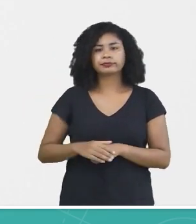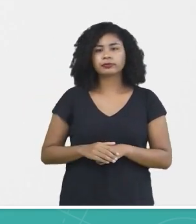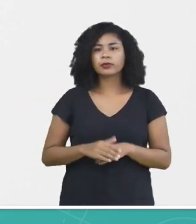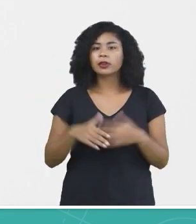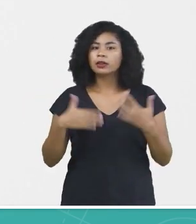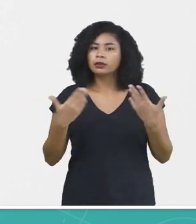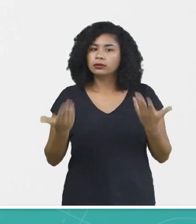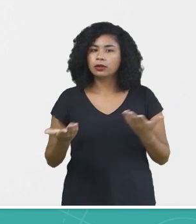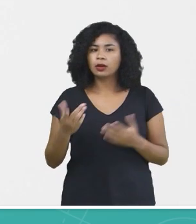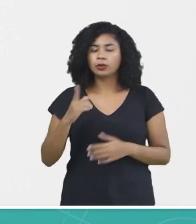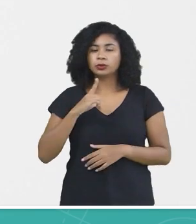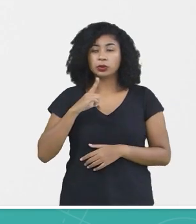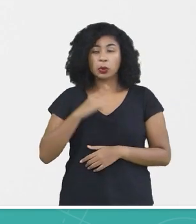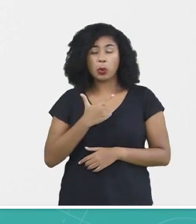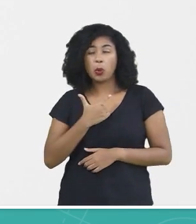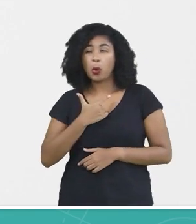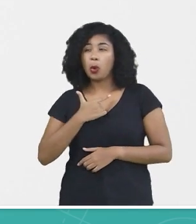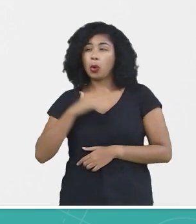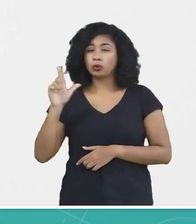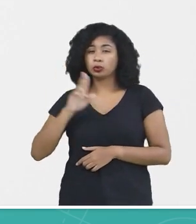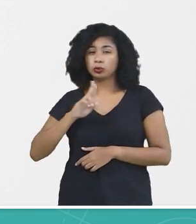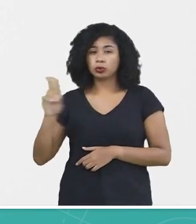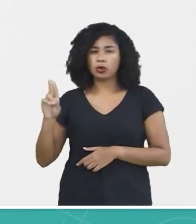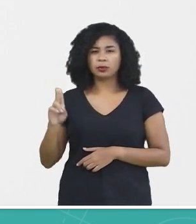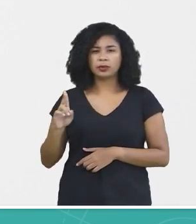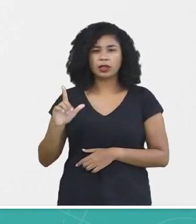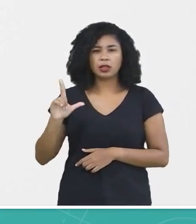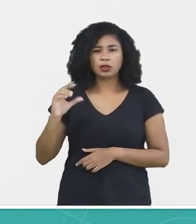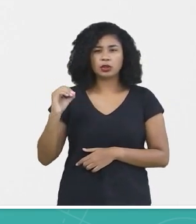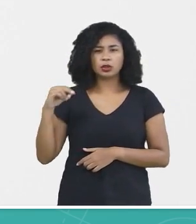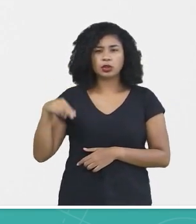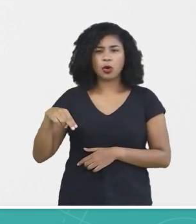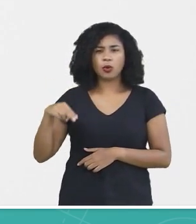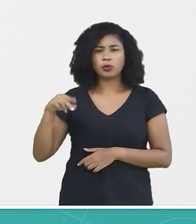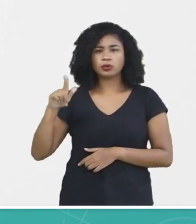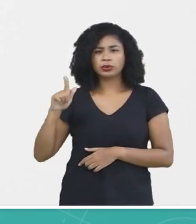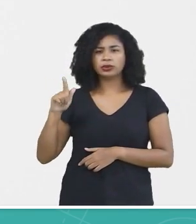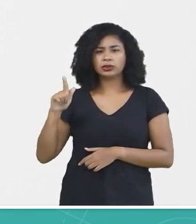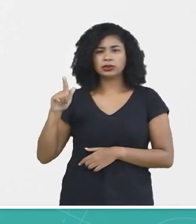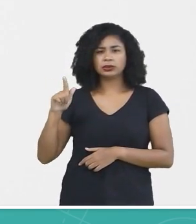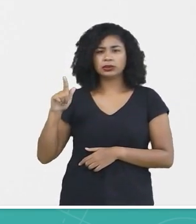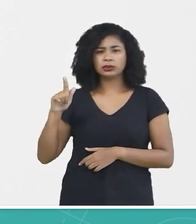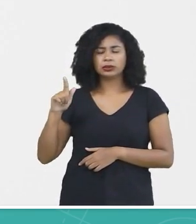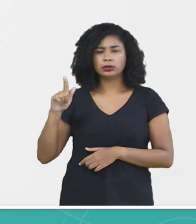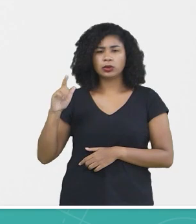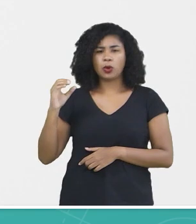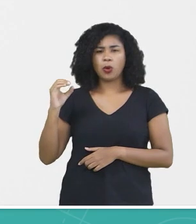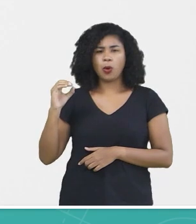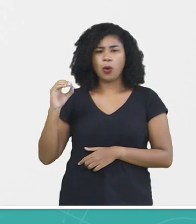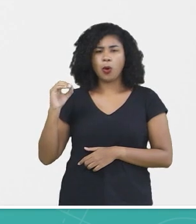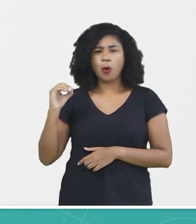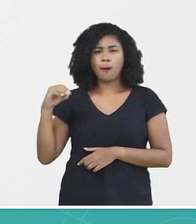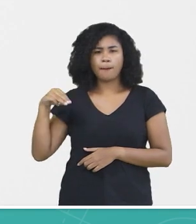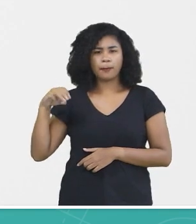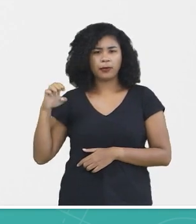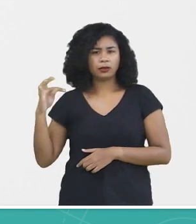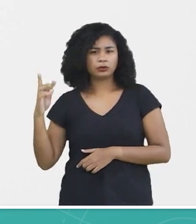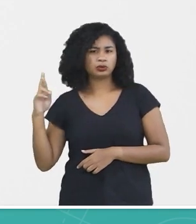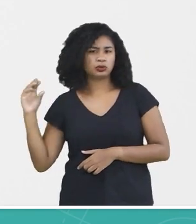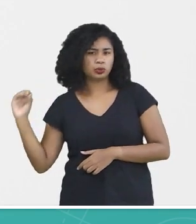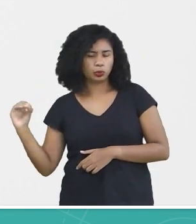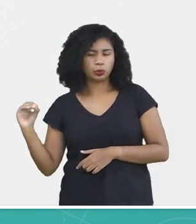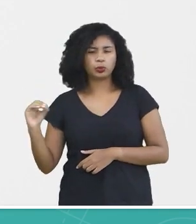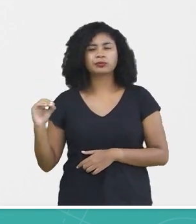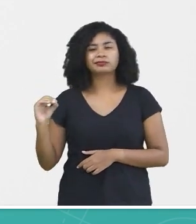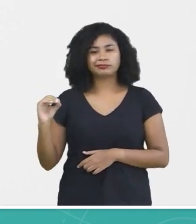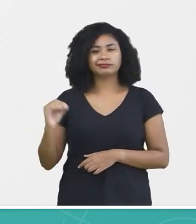de goniômetro. Goniômetro, professor? É o transferidor, popularmente conhecido como transferidor.